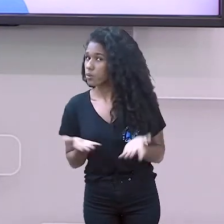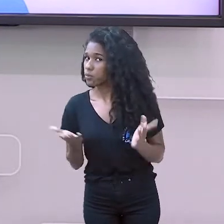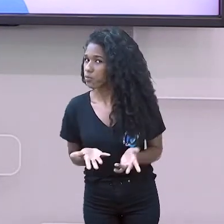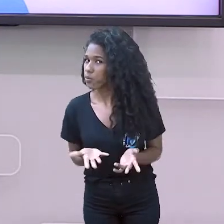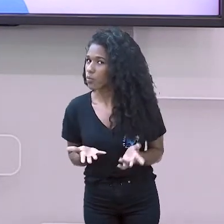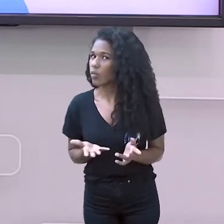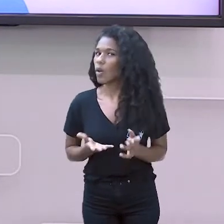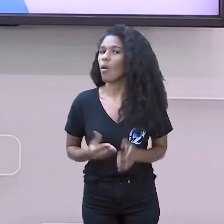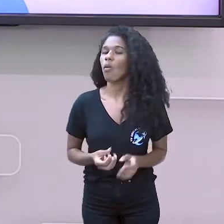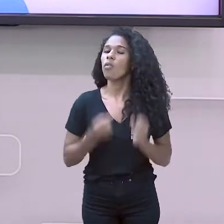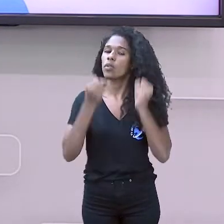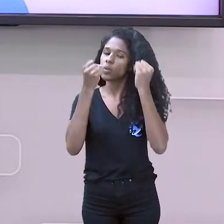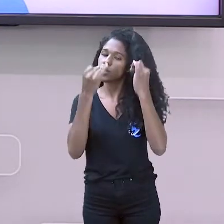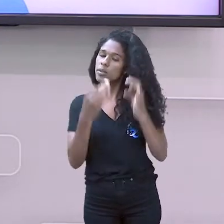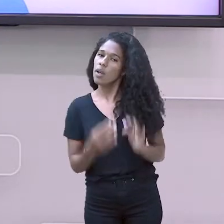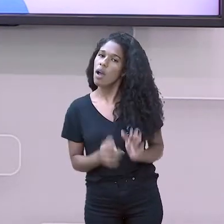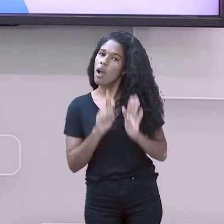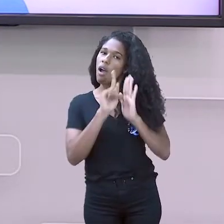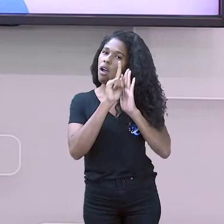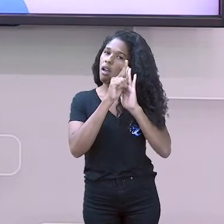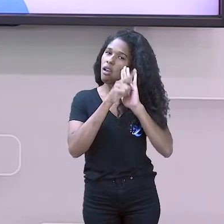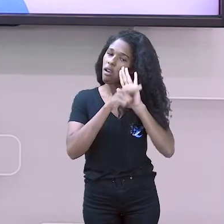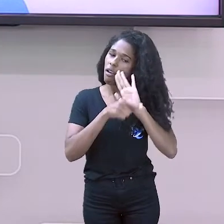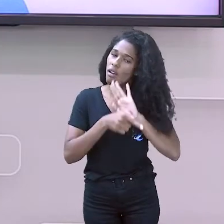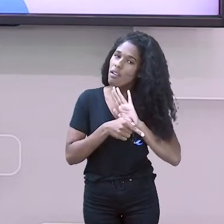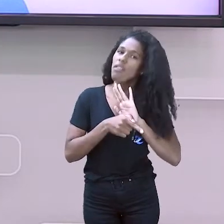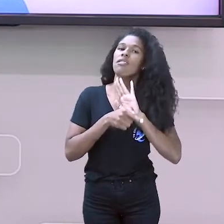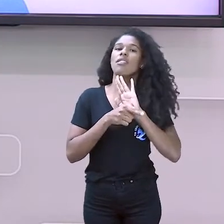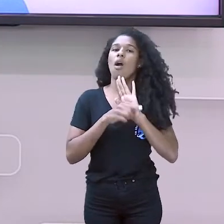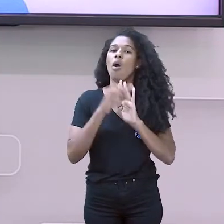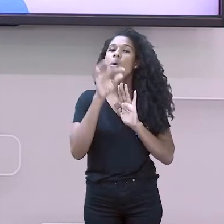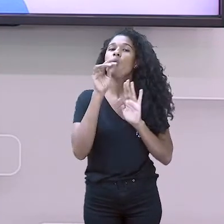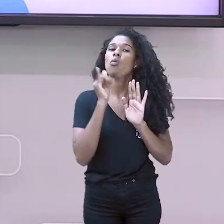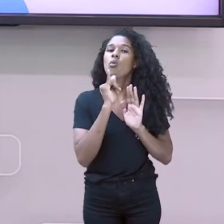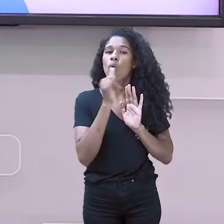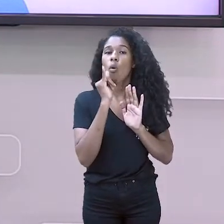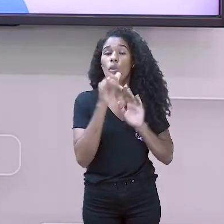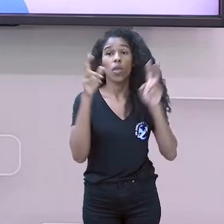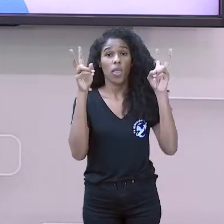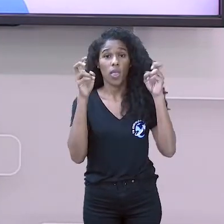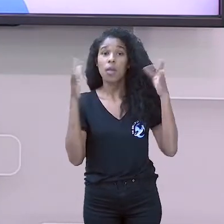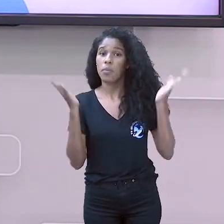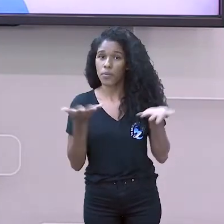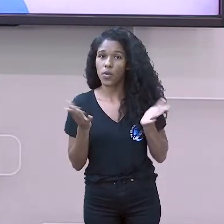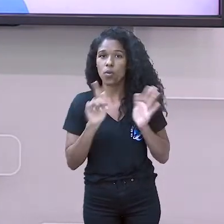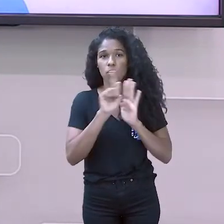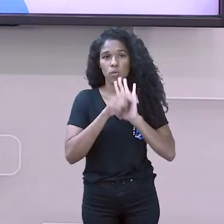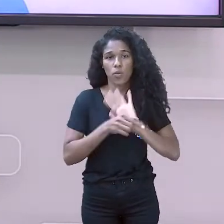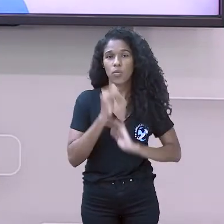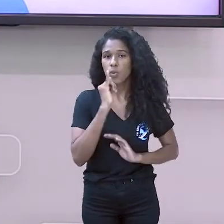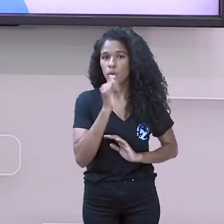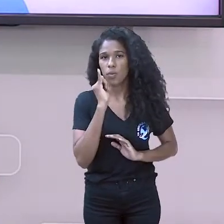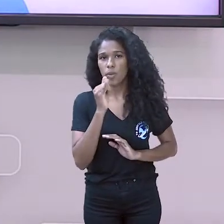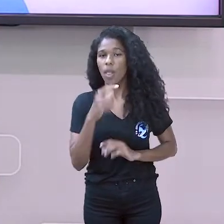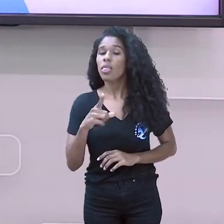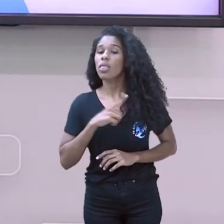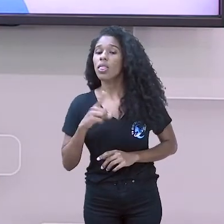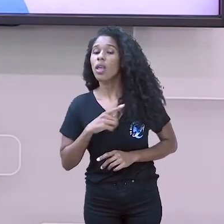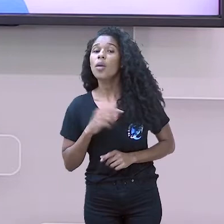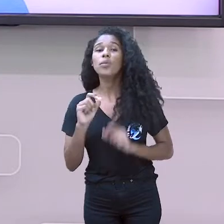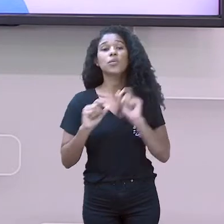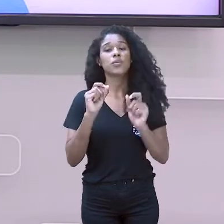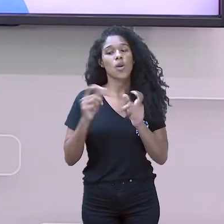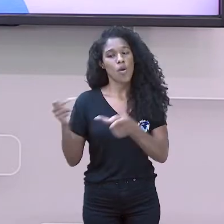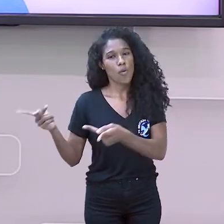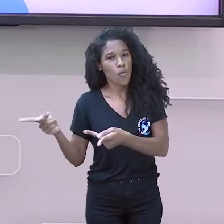sobre o gênero textual conto, isso mesmo, e temos direito a convidado especial na aula de hoje.